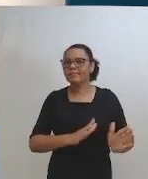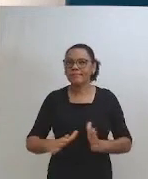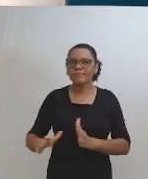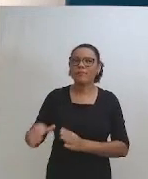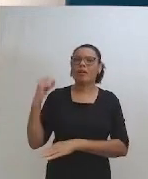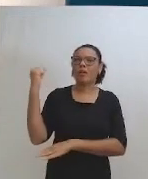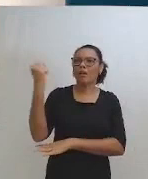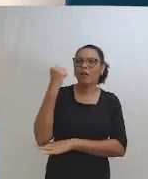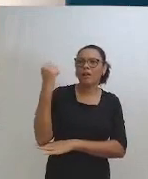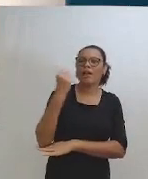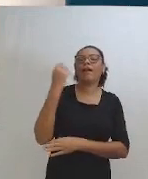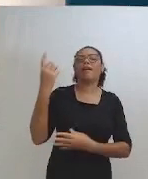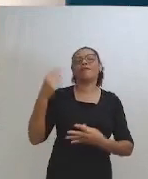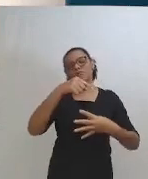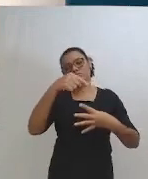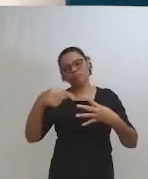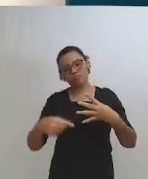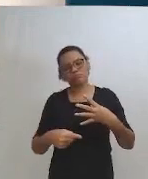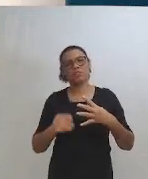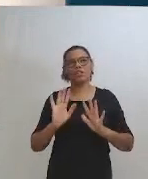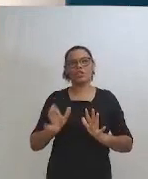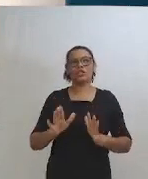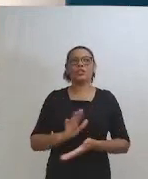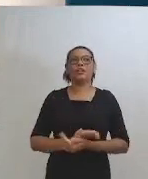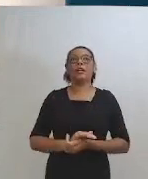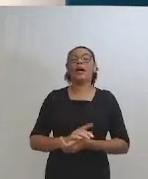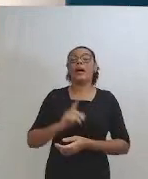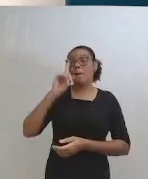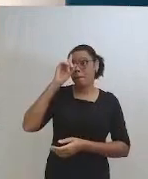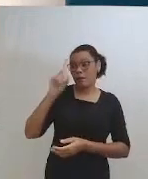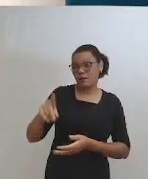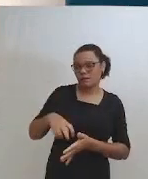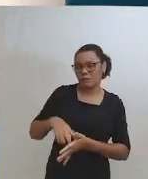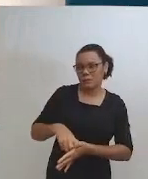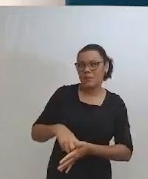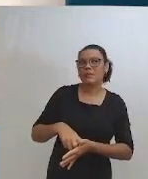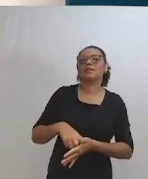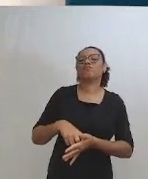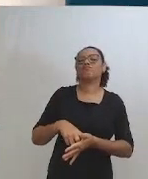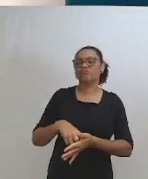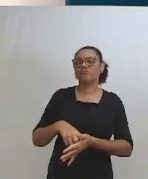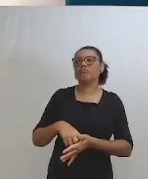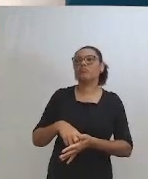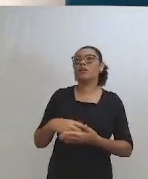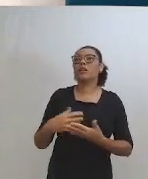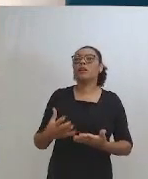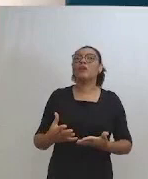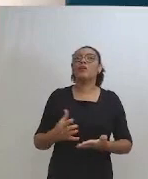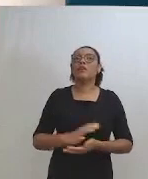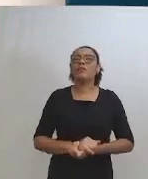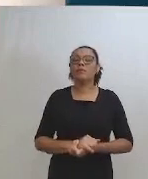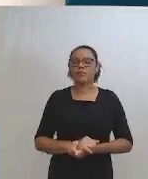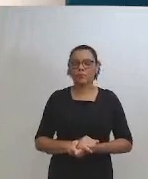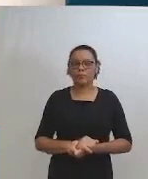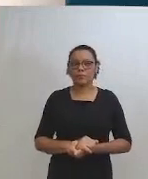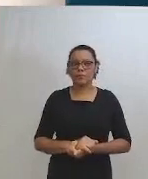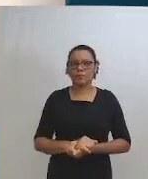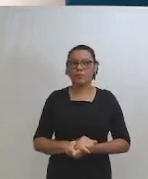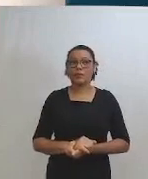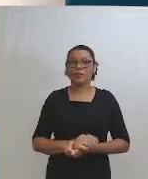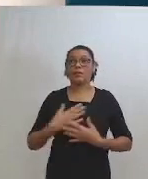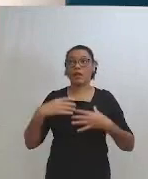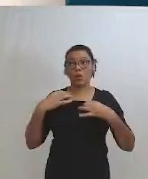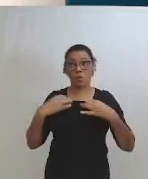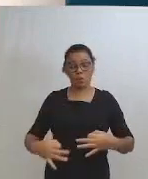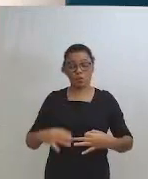medidas. Prisão foi decretada em decorrência do modus operandi empregado na conduta delitiva do acusado, que